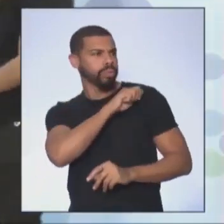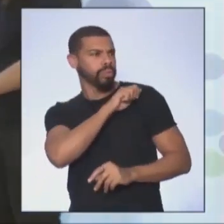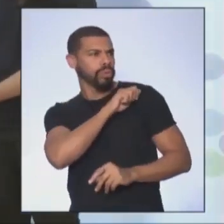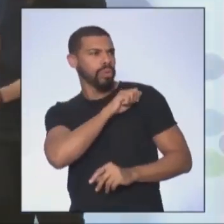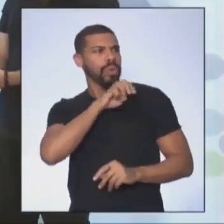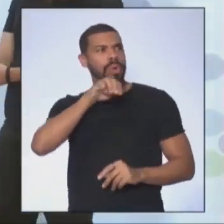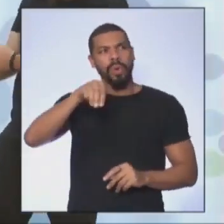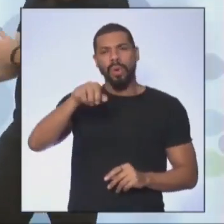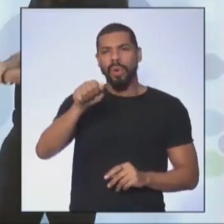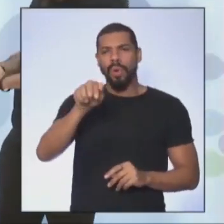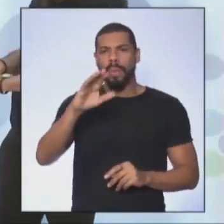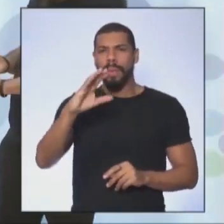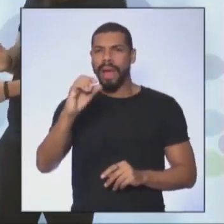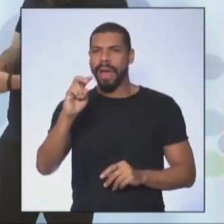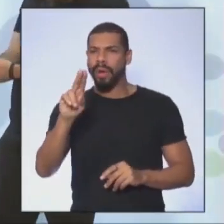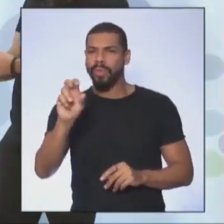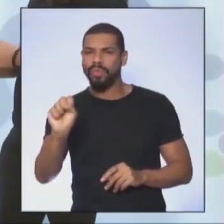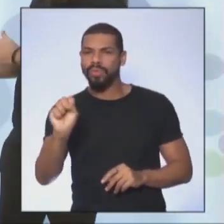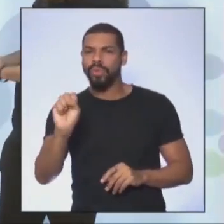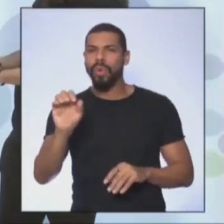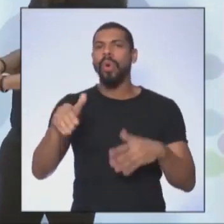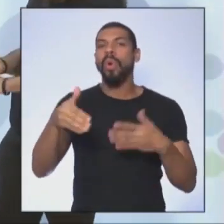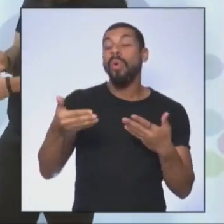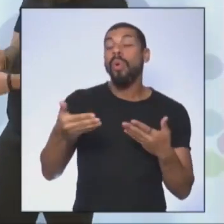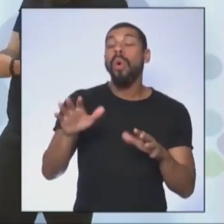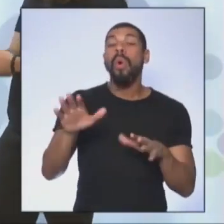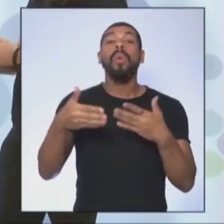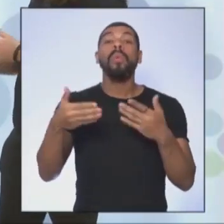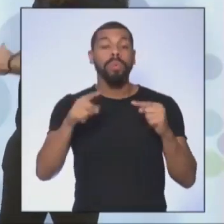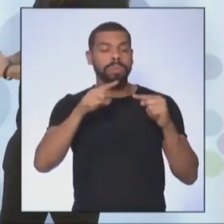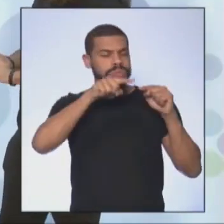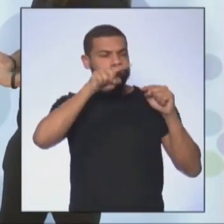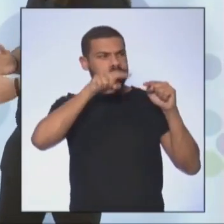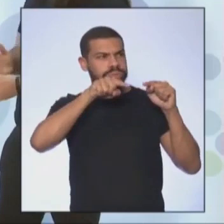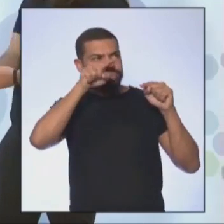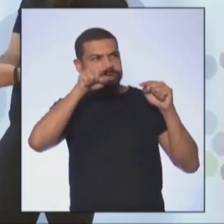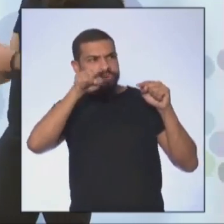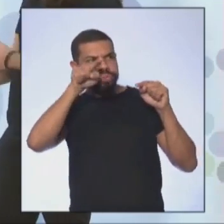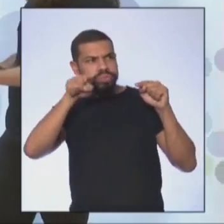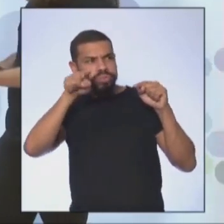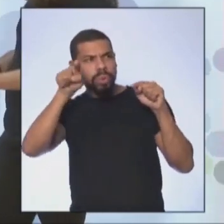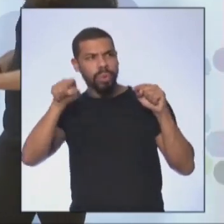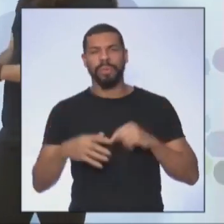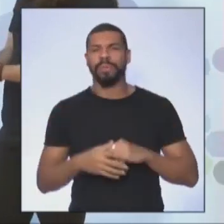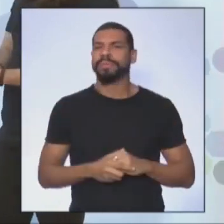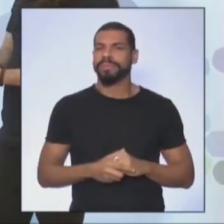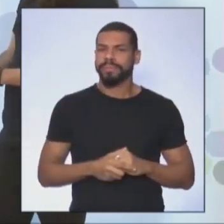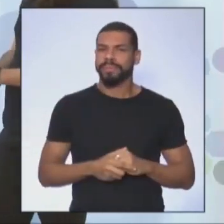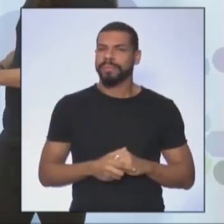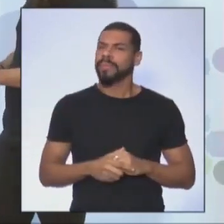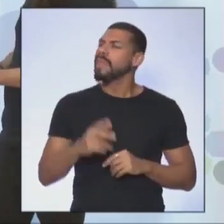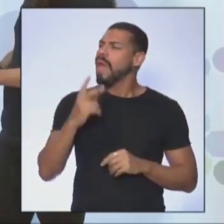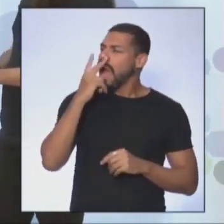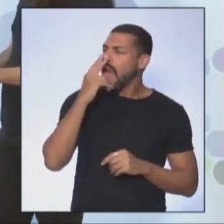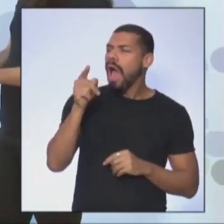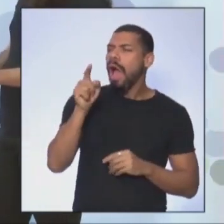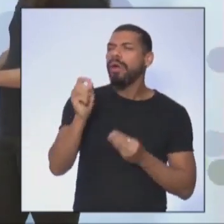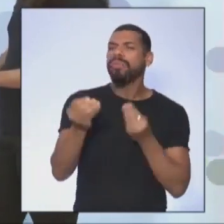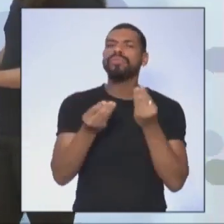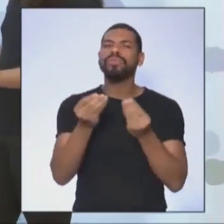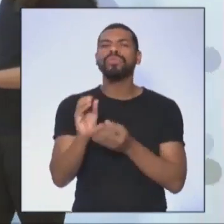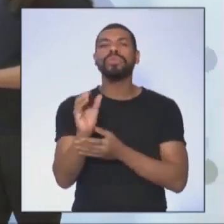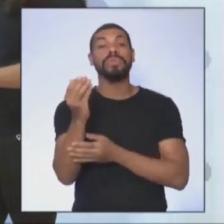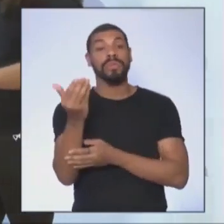som vai gerar uma maior vibração, o grave ou agudo, certo? Eu acredito que ele está falando sobre o efeito de